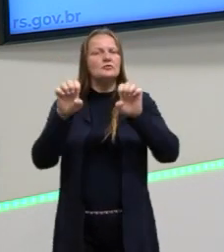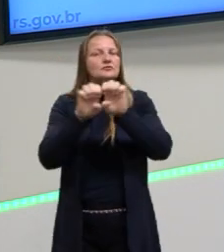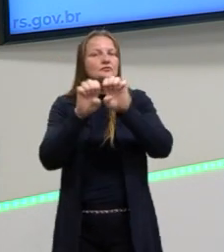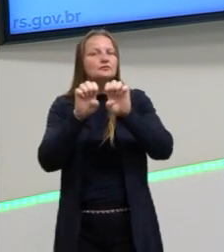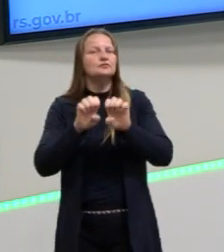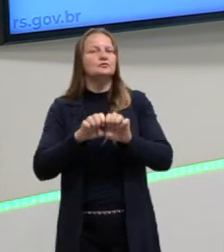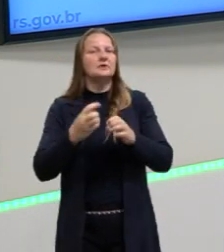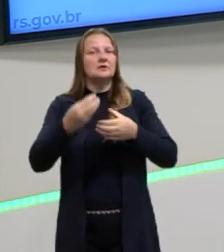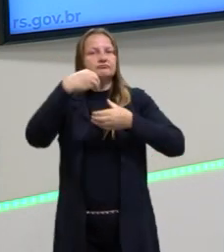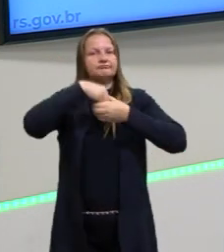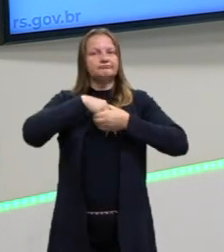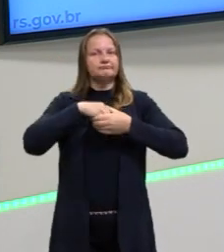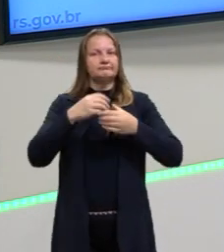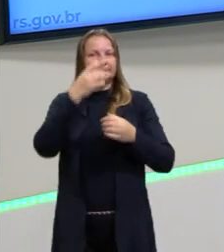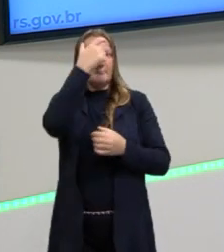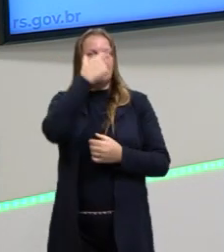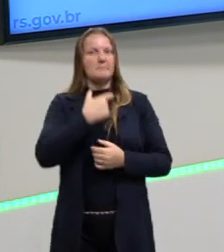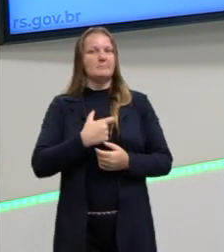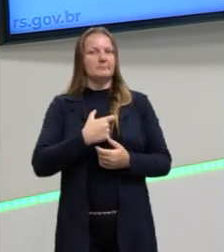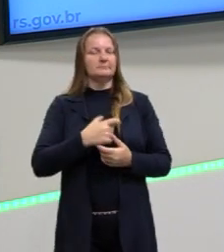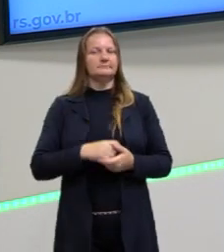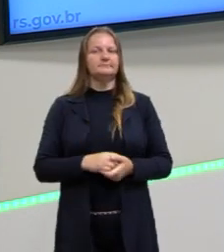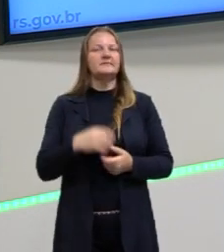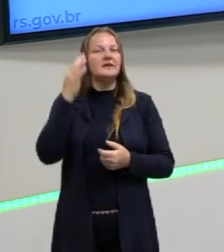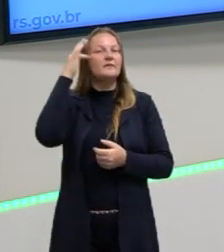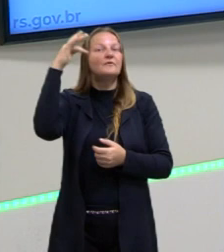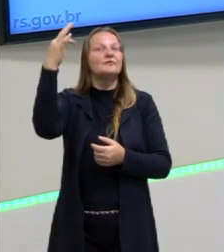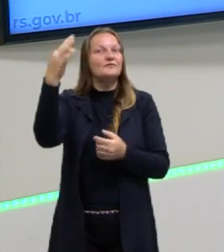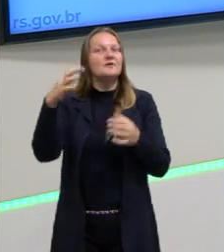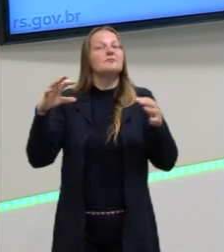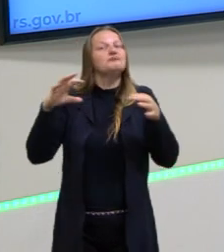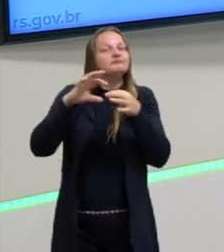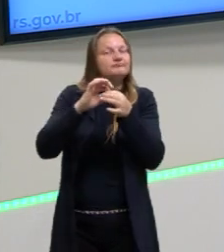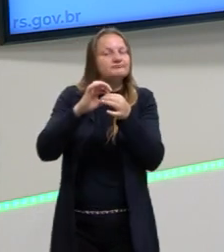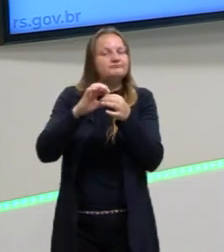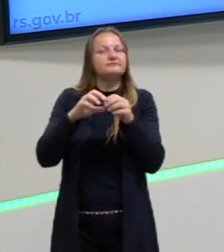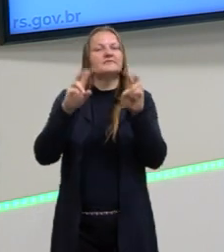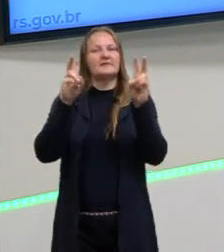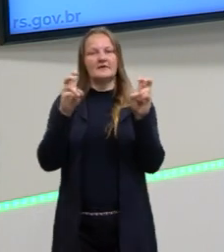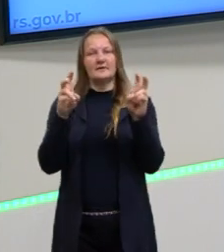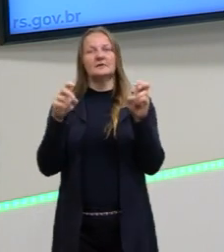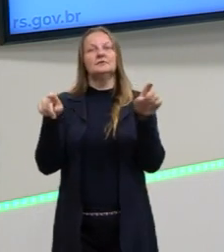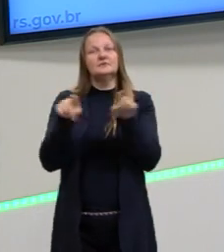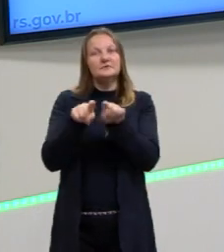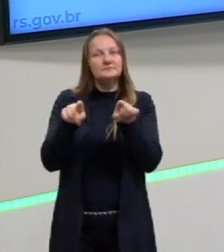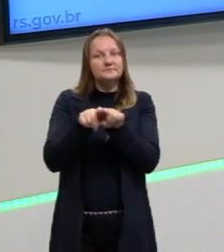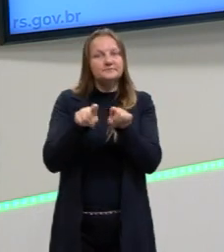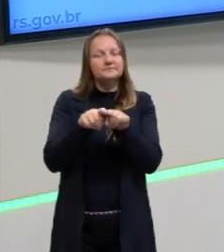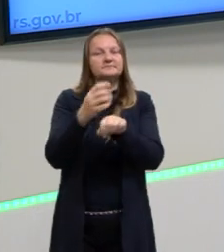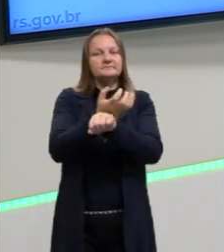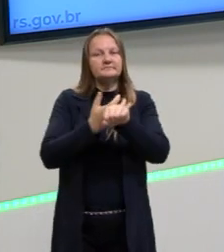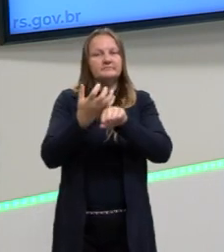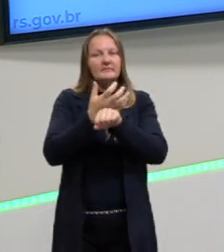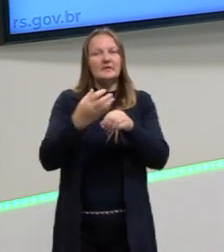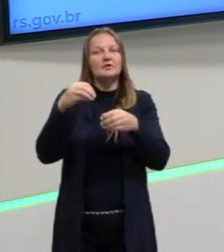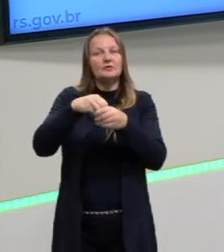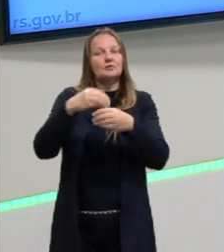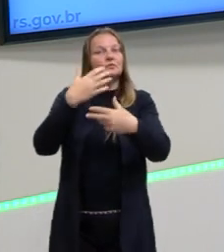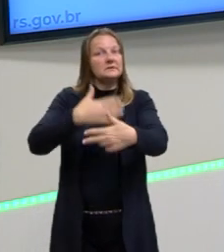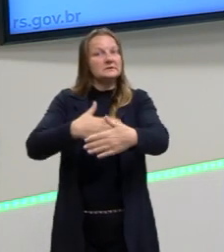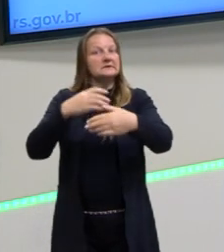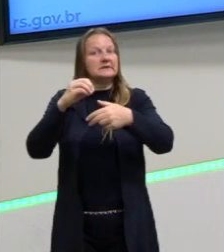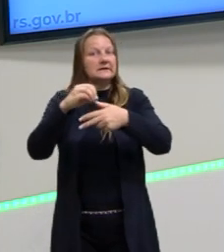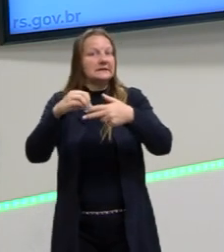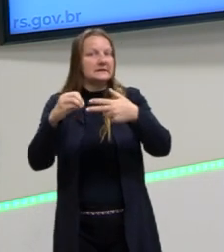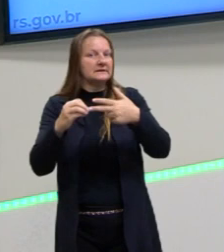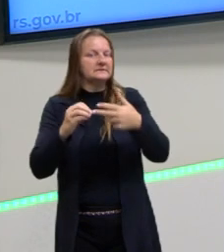estrutura entender um pouco nessa aula de de Filosofia de hoje que é um das questões que é um dos componentes para o Enem Então